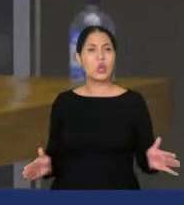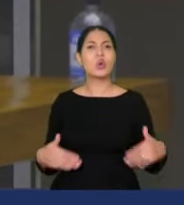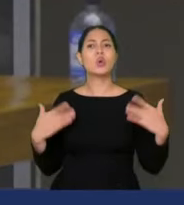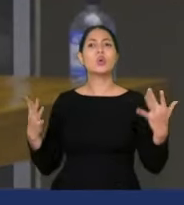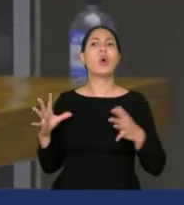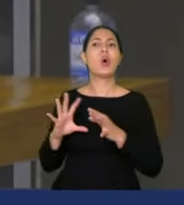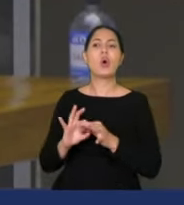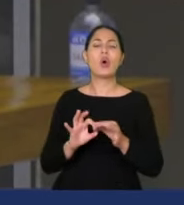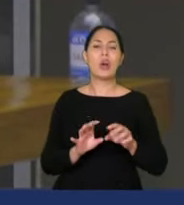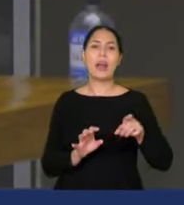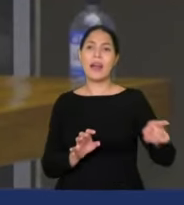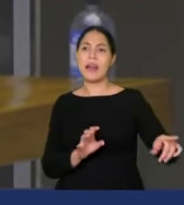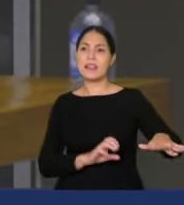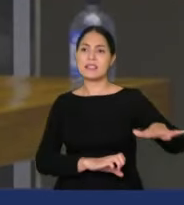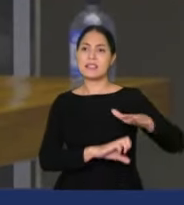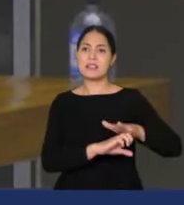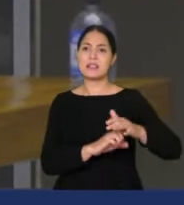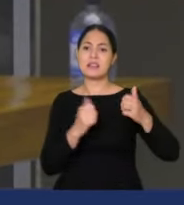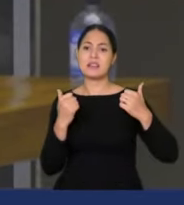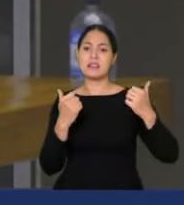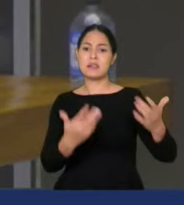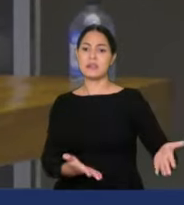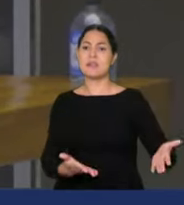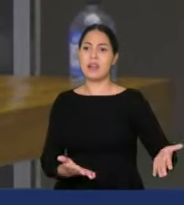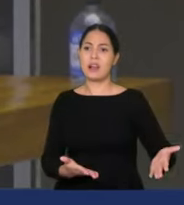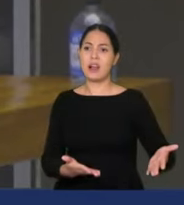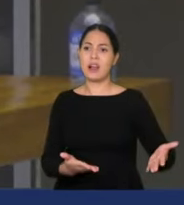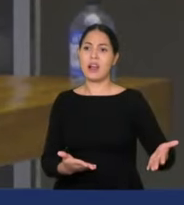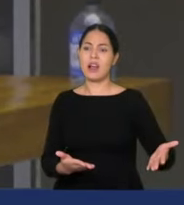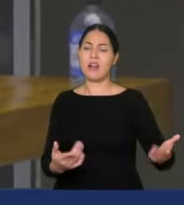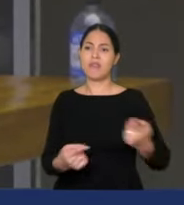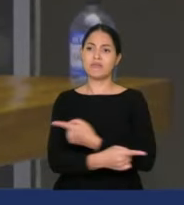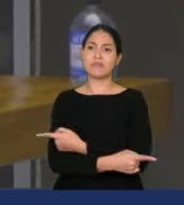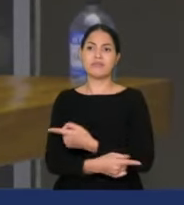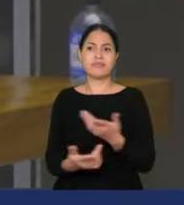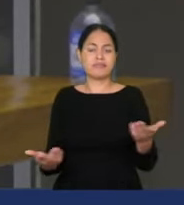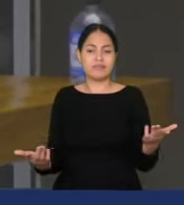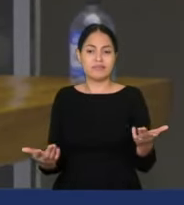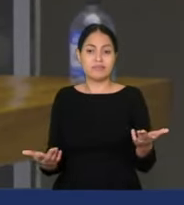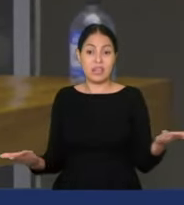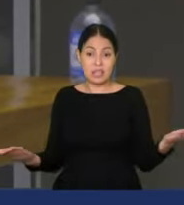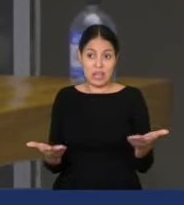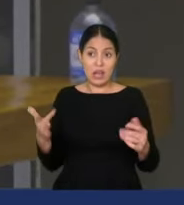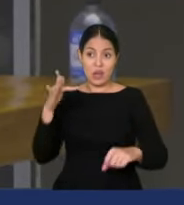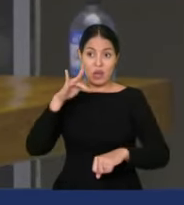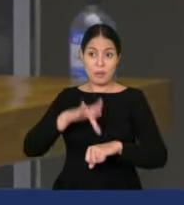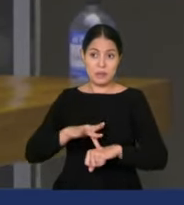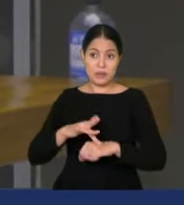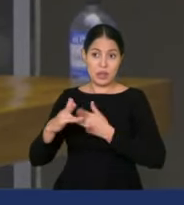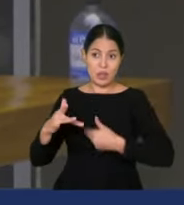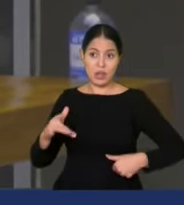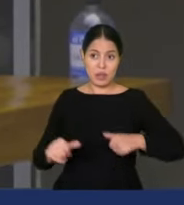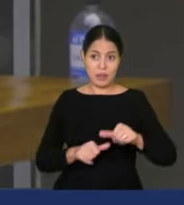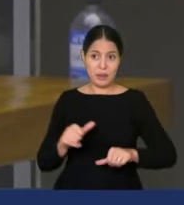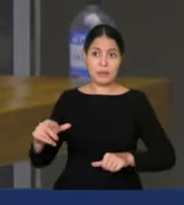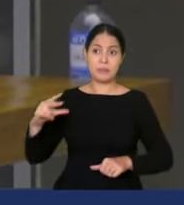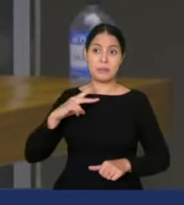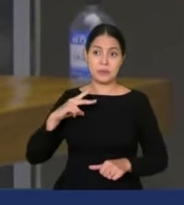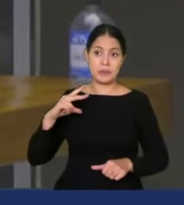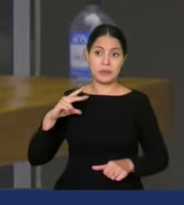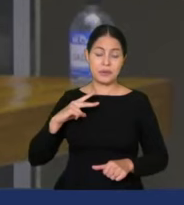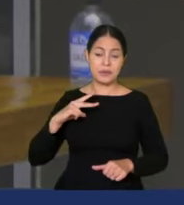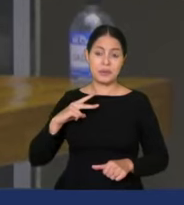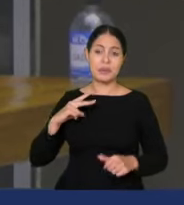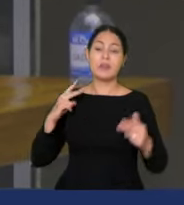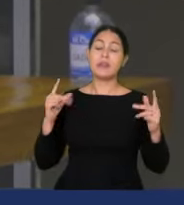uma empresa como a Petrobras, como a Eletrobras, e agora o absurdo de falar em privatização também da